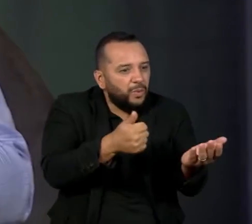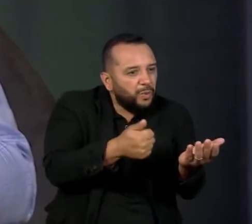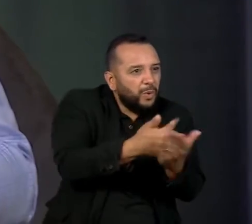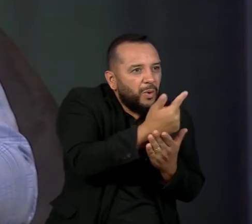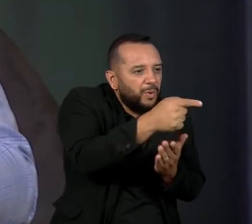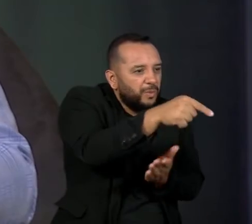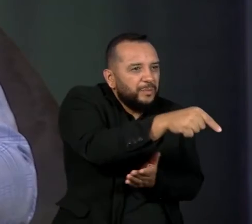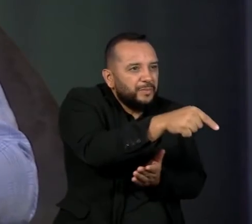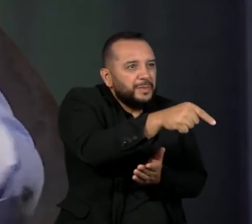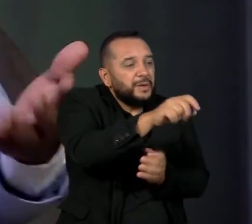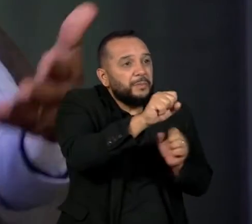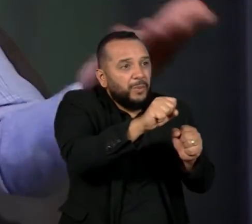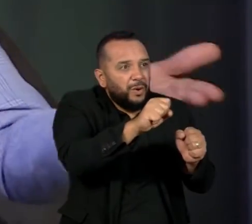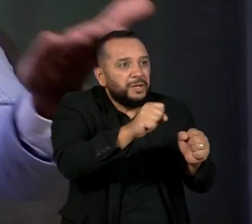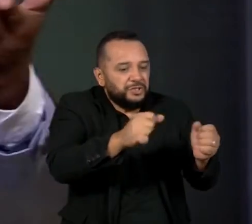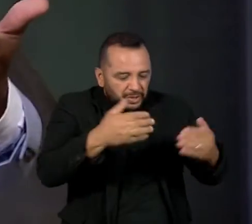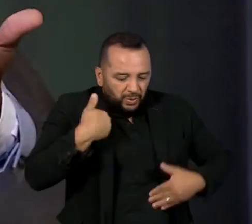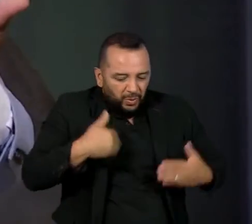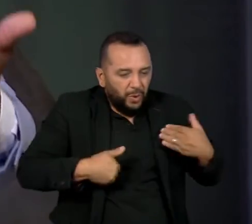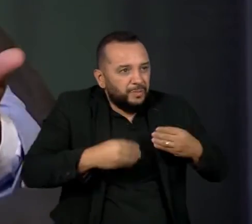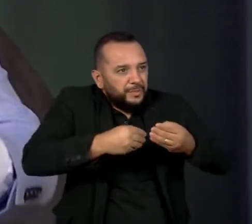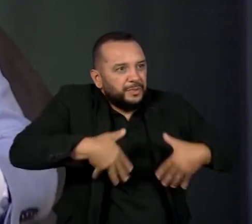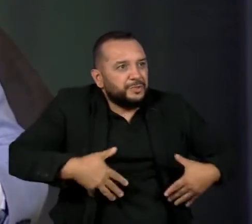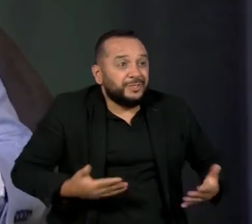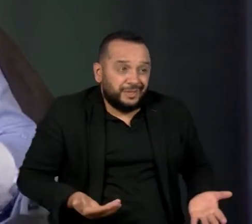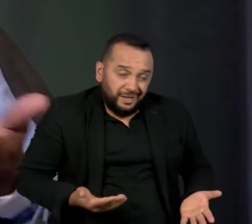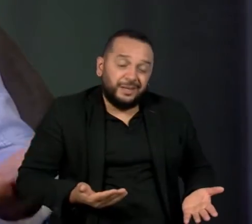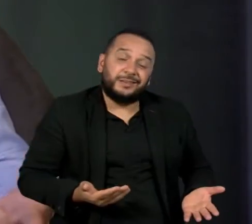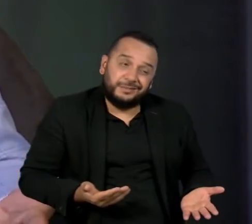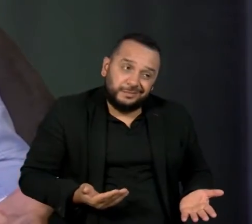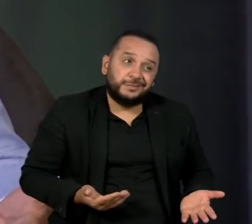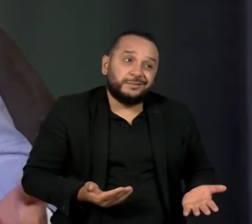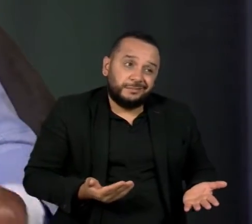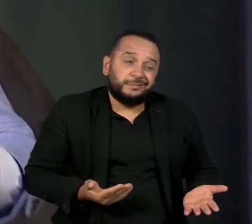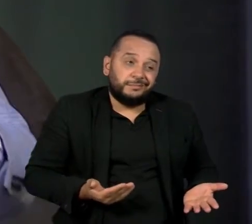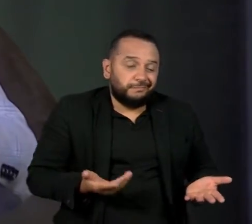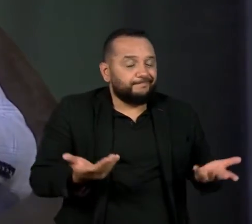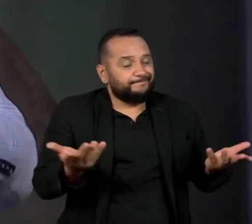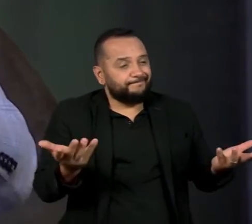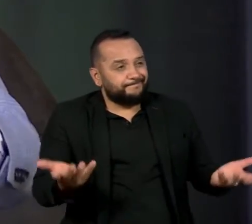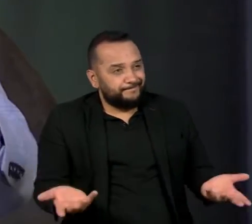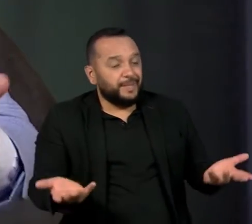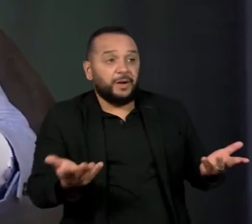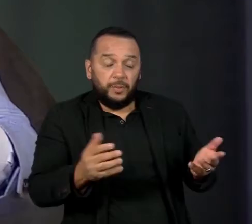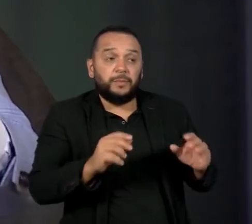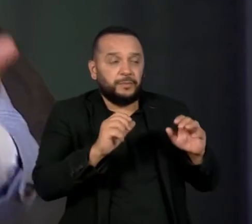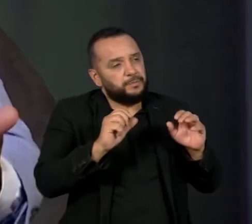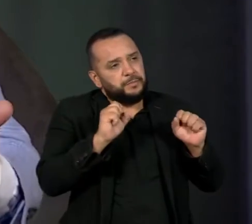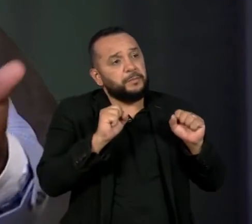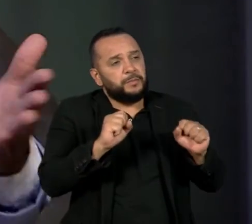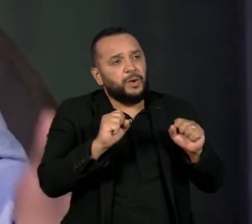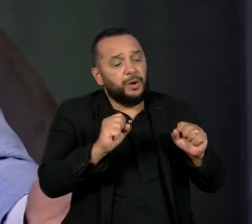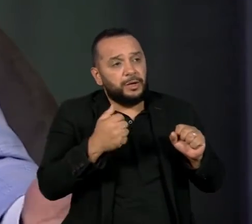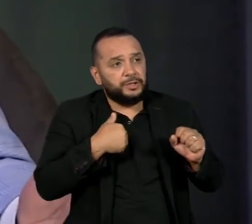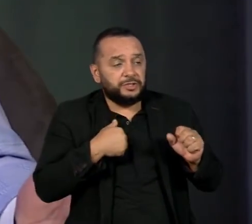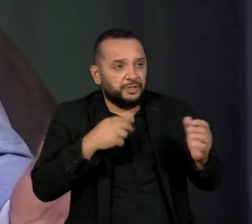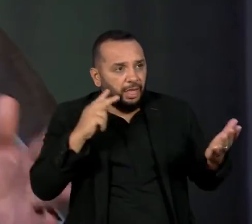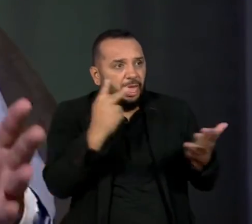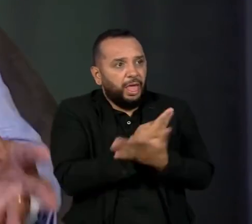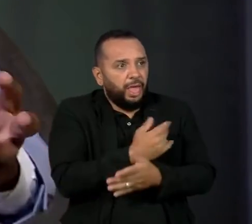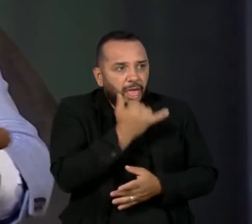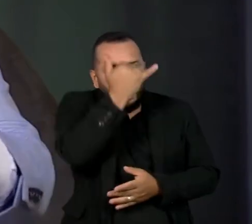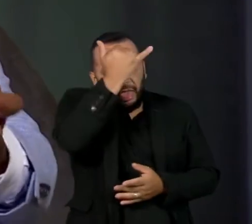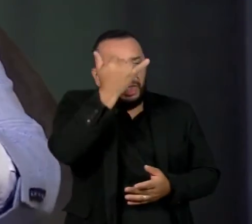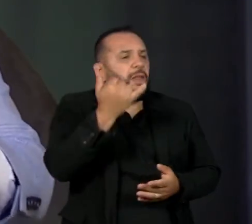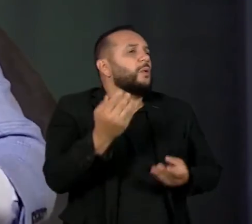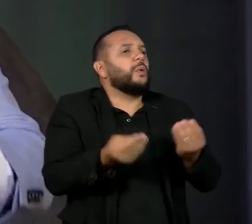lhe produzir mal, ou se ainda não tiver esse conhecimento que você está dizendo que é necessário, ainda ter uma indicação equivocada e errônea. Como é